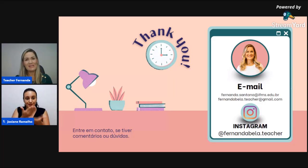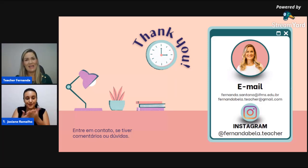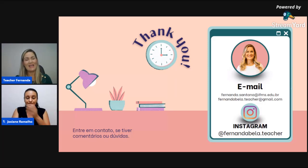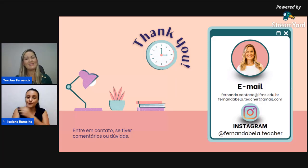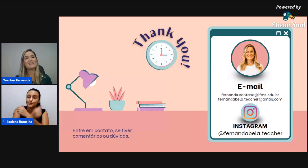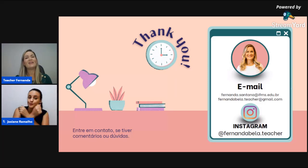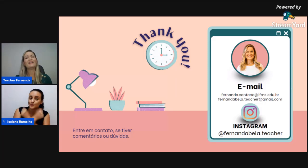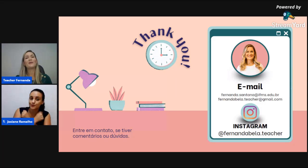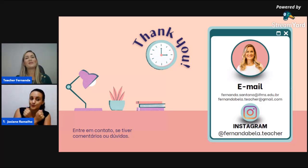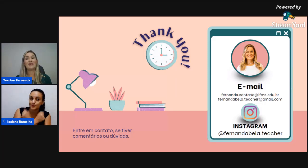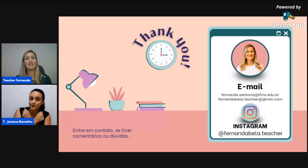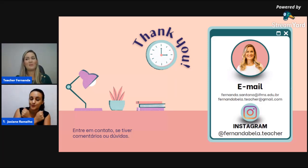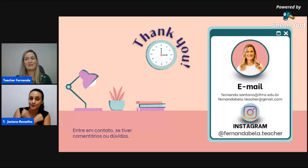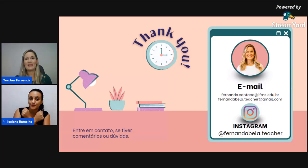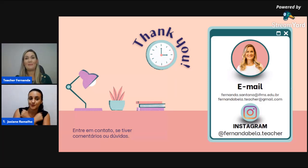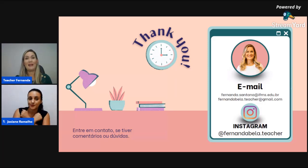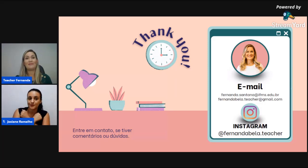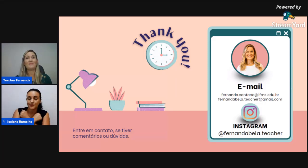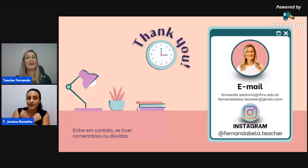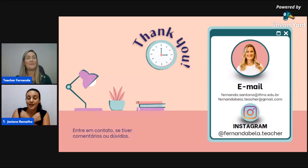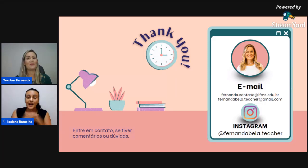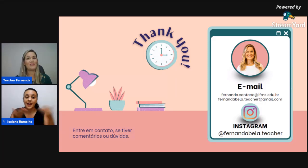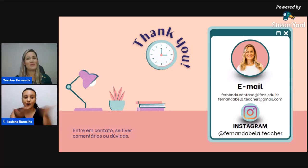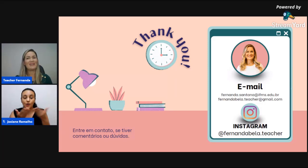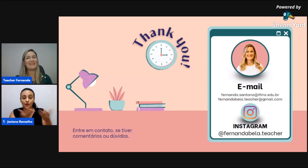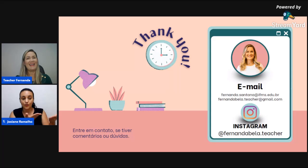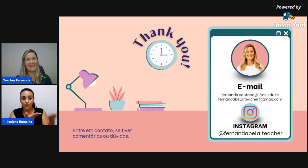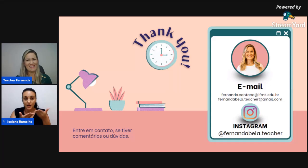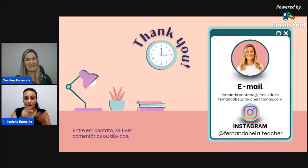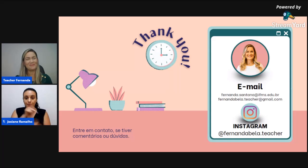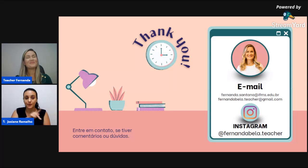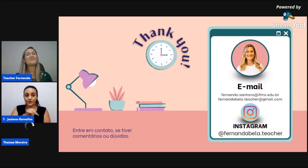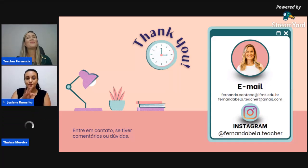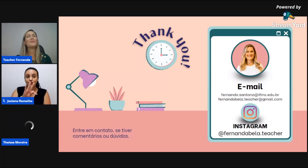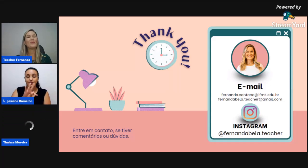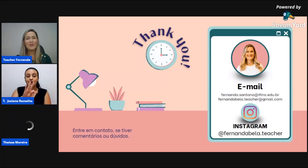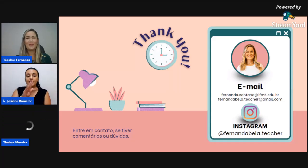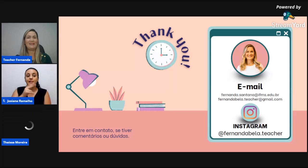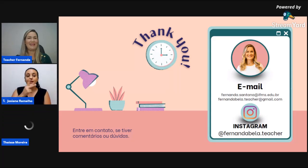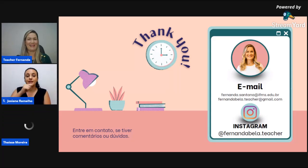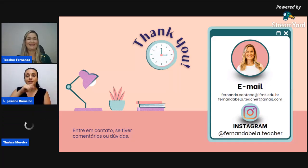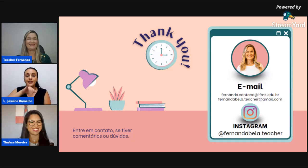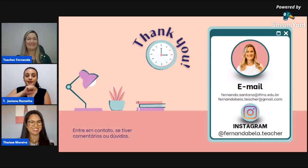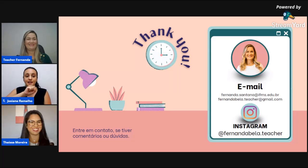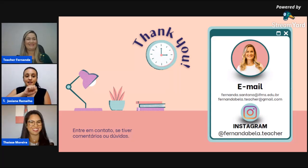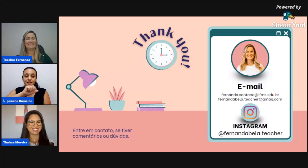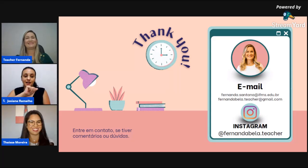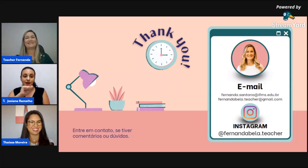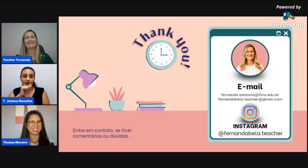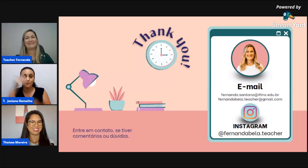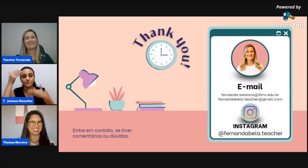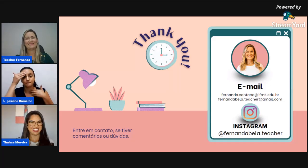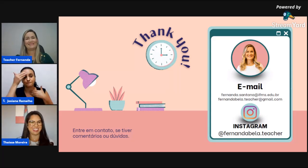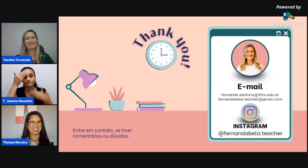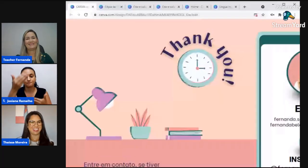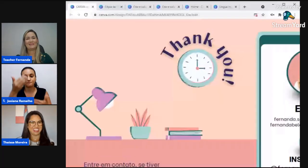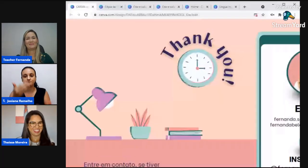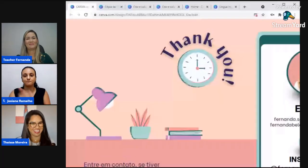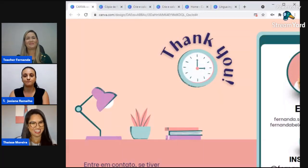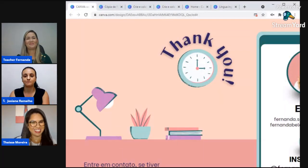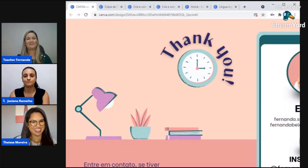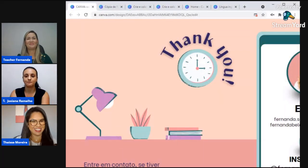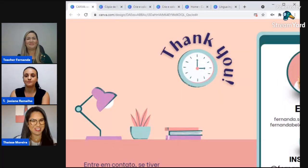para vocês e eu gostaria de passar a palavra para a professora Thaisa. Muito obrigada.